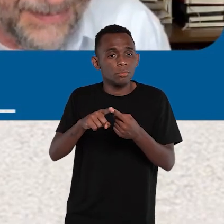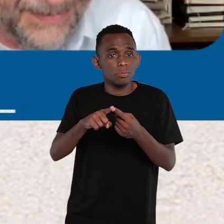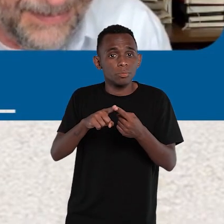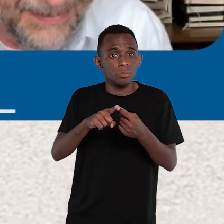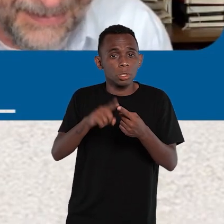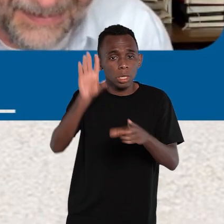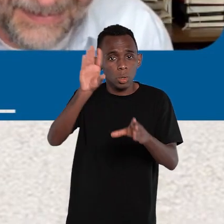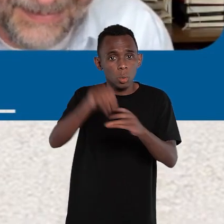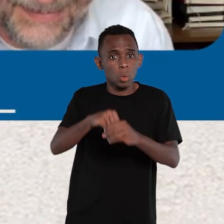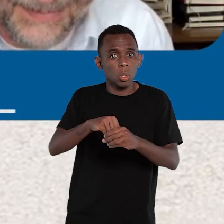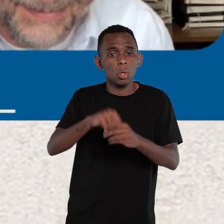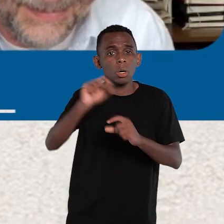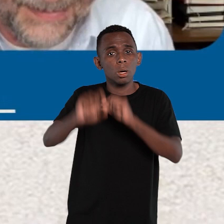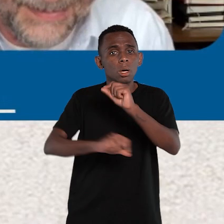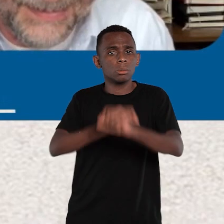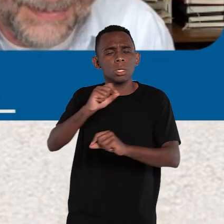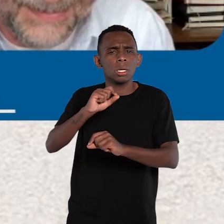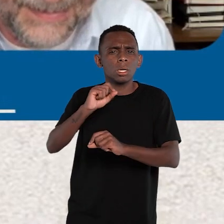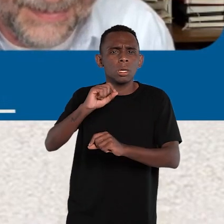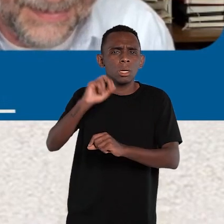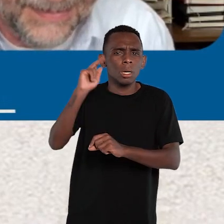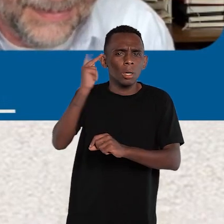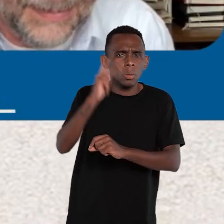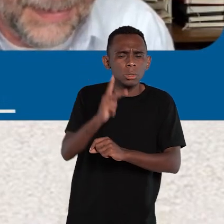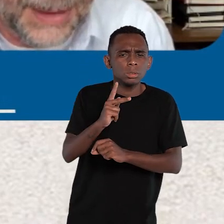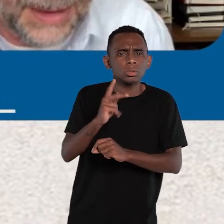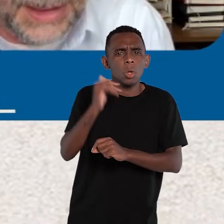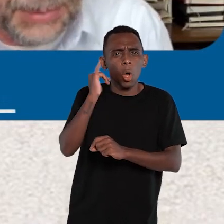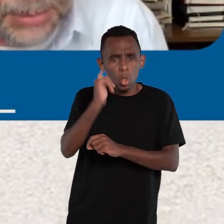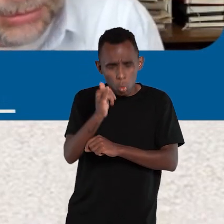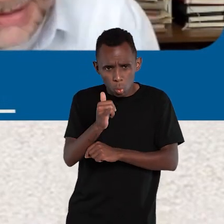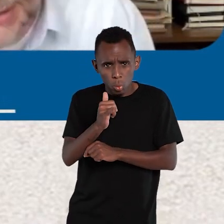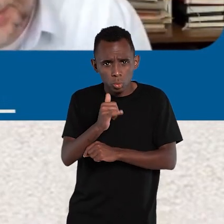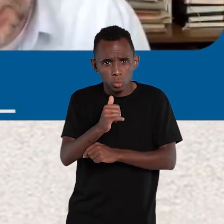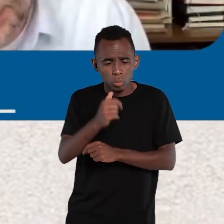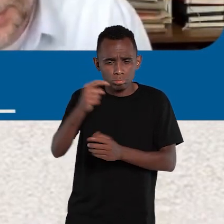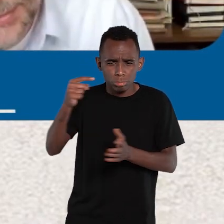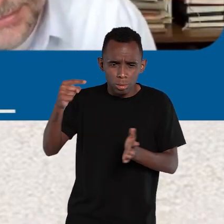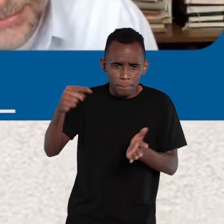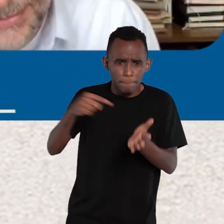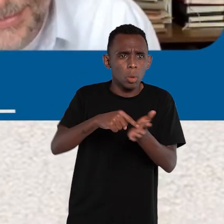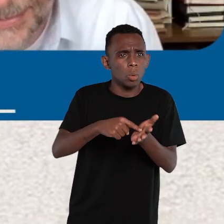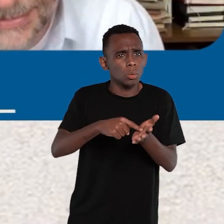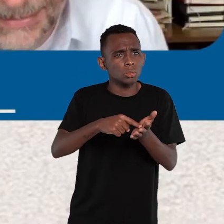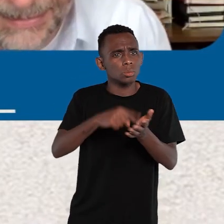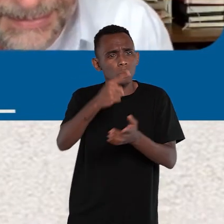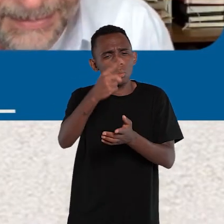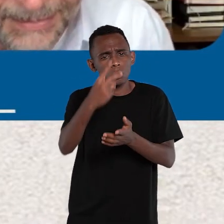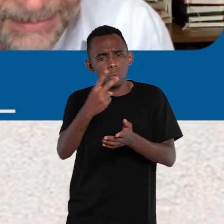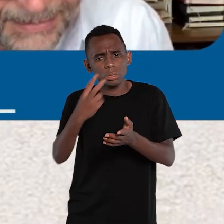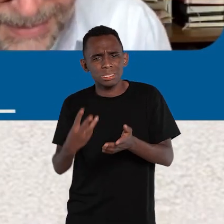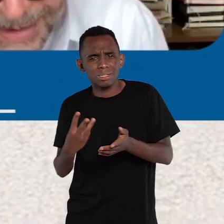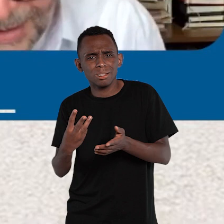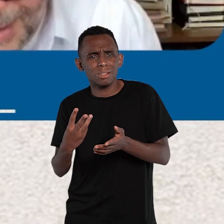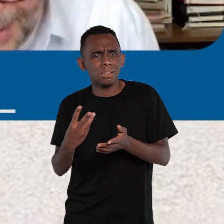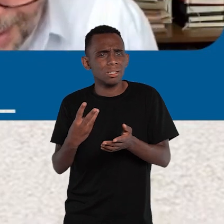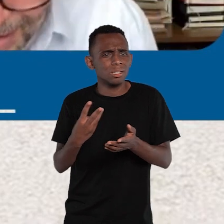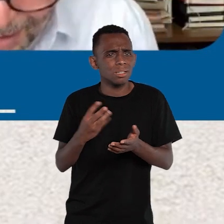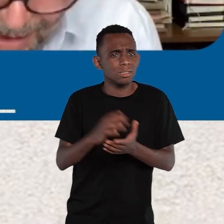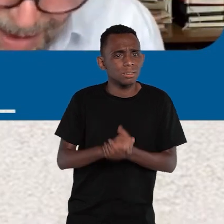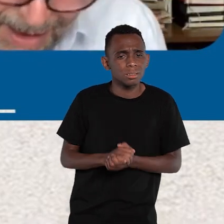meio dos contos pontuação? Que tipo de pontuação? 1, 2,